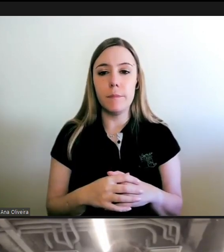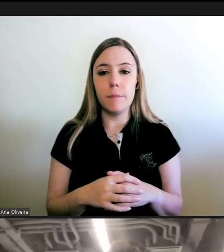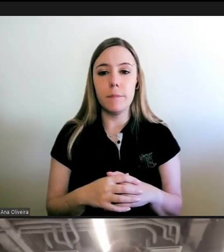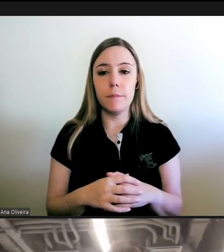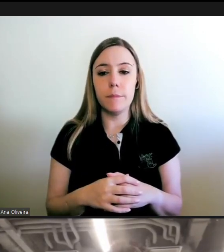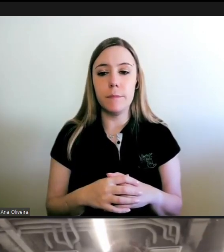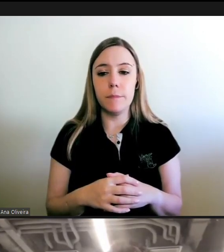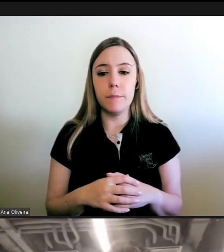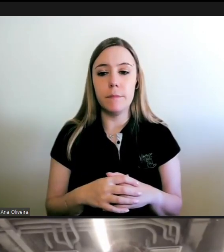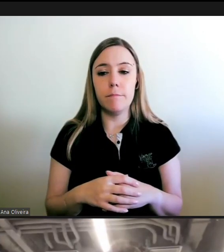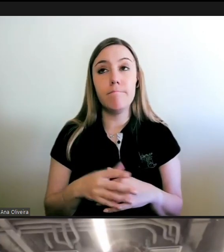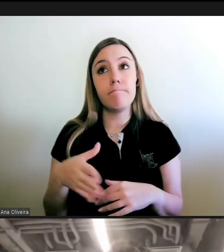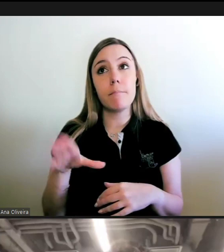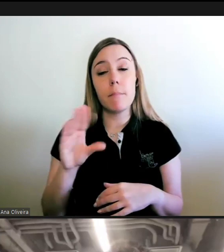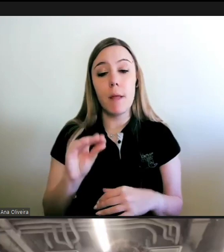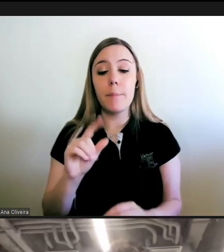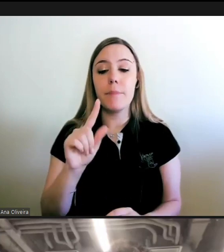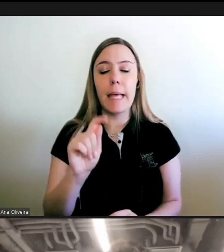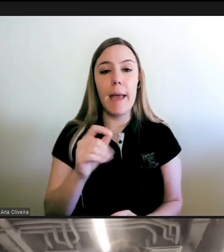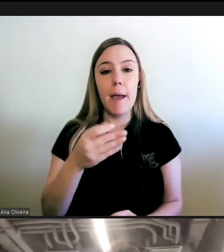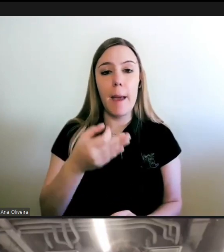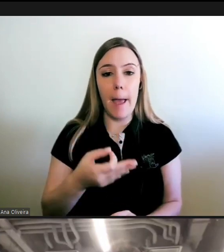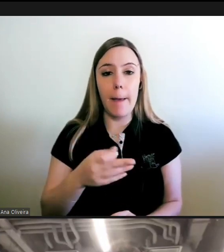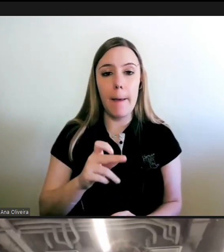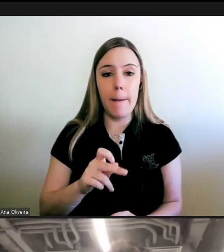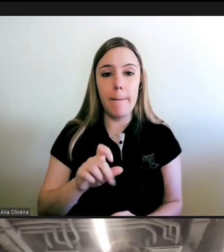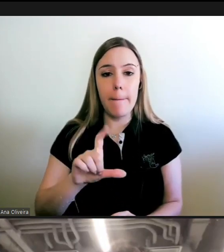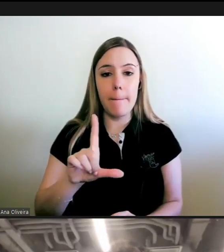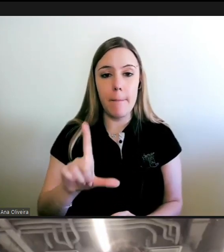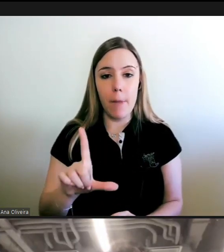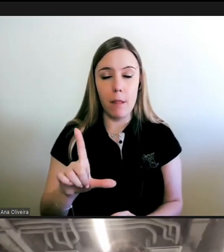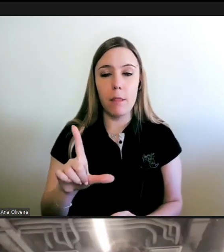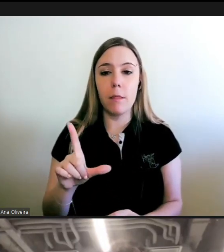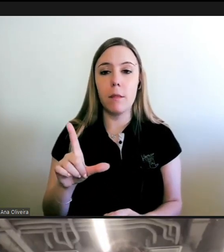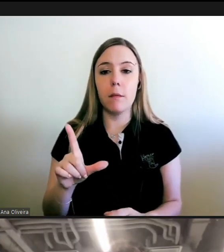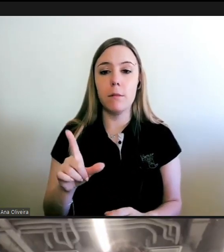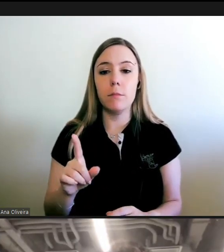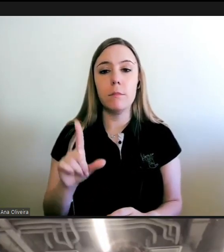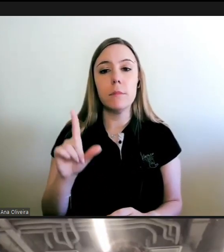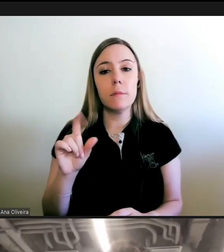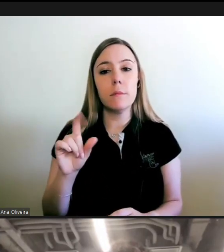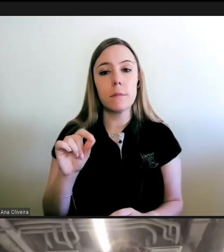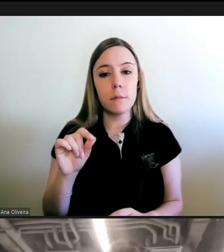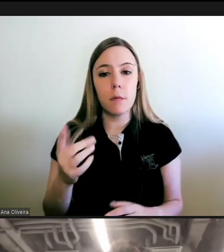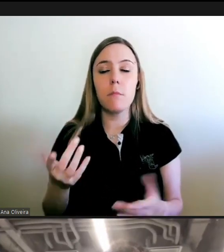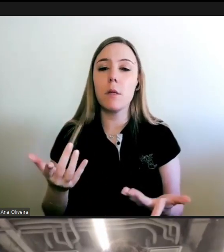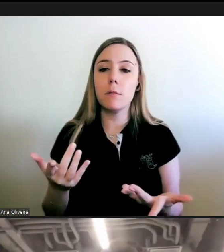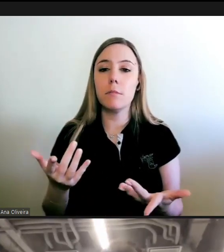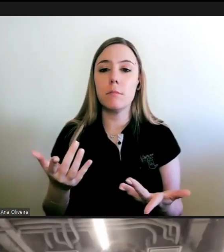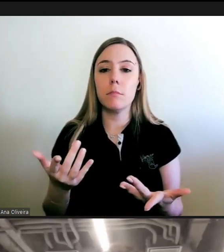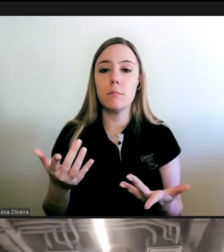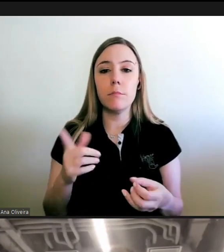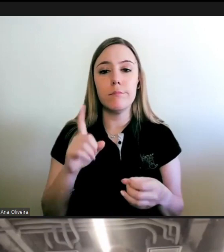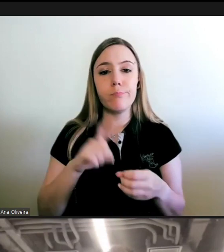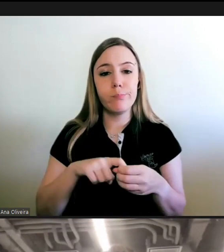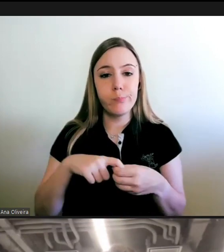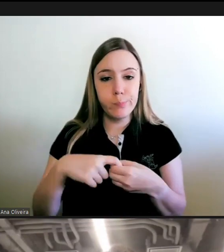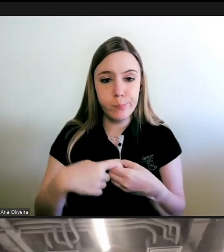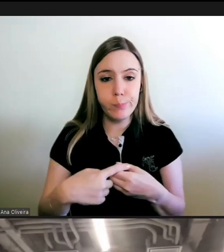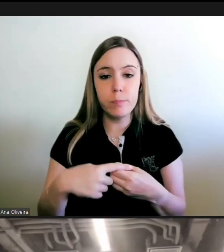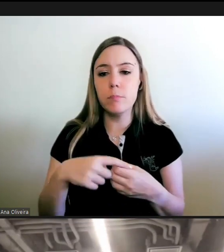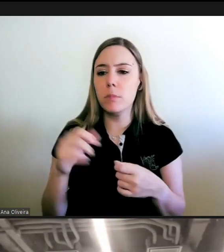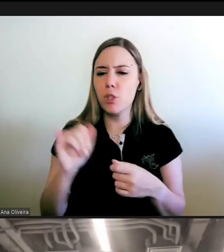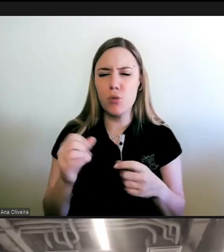Para além disso, a EPAL vem desde a primeira hora aderindo a uma série de instituições que eu não vou elencar para também não